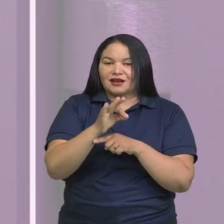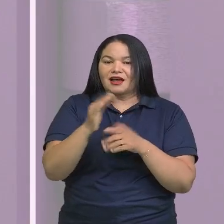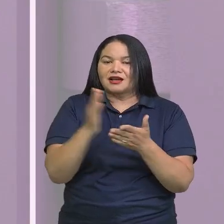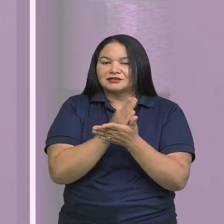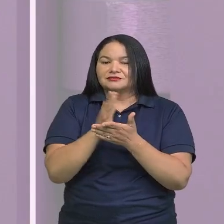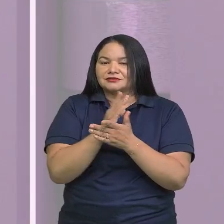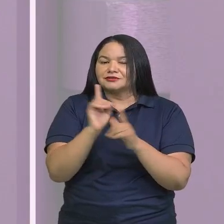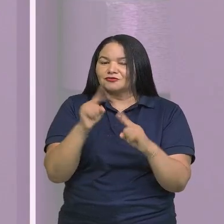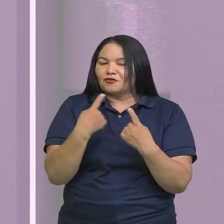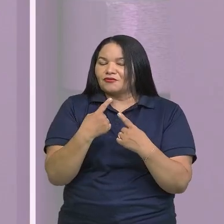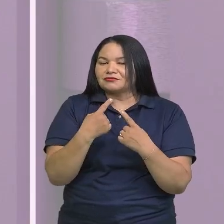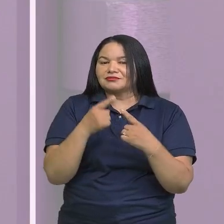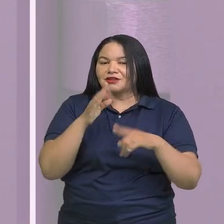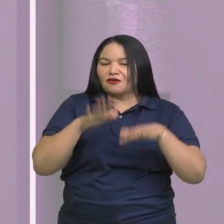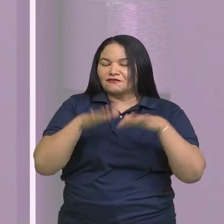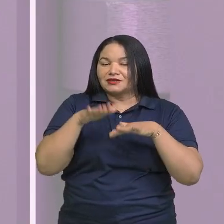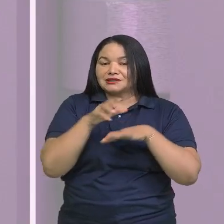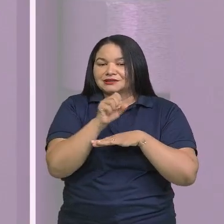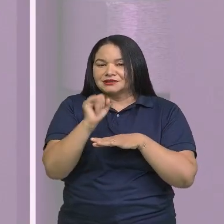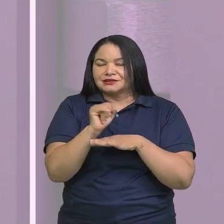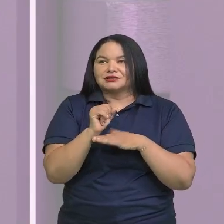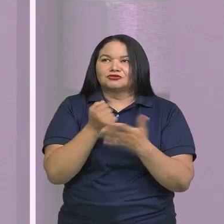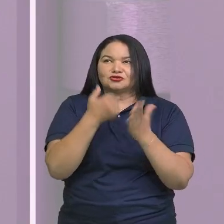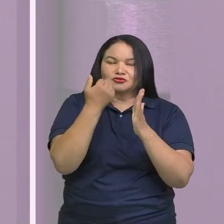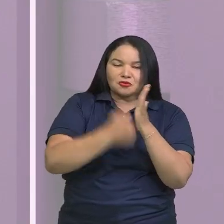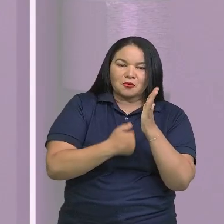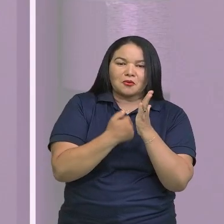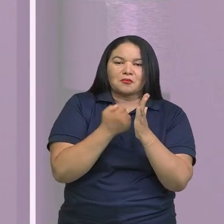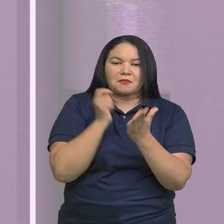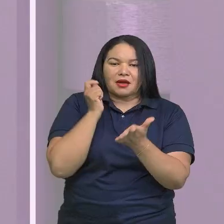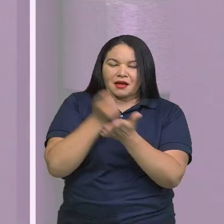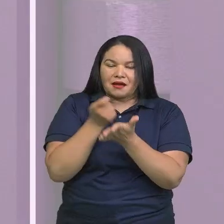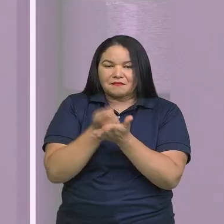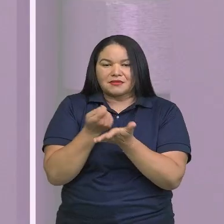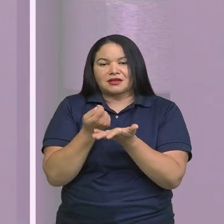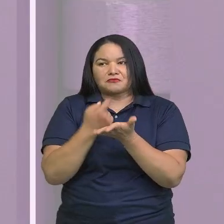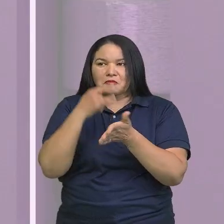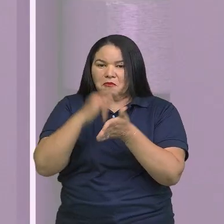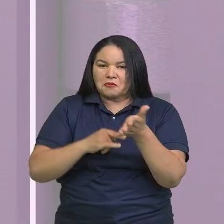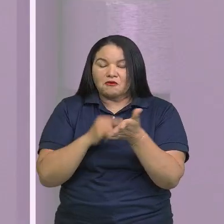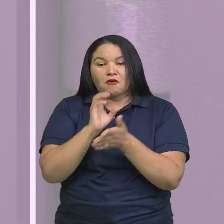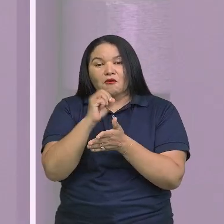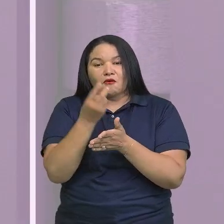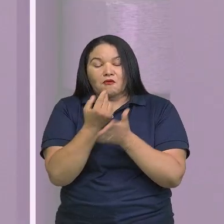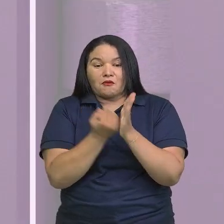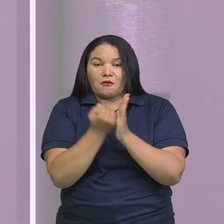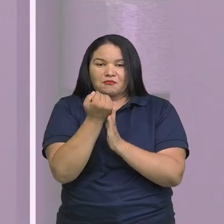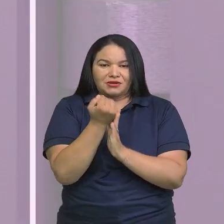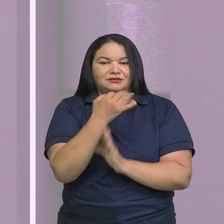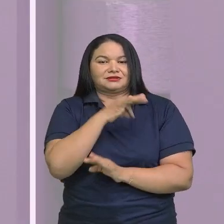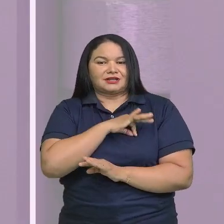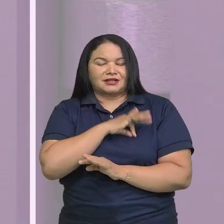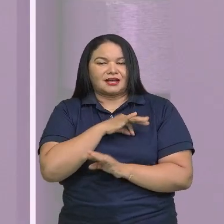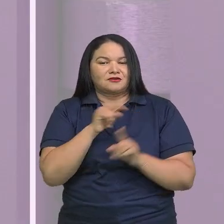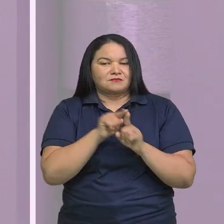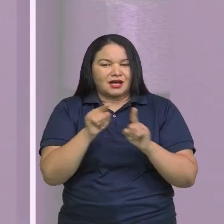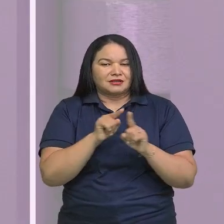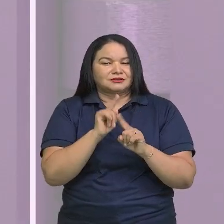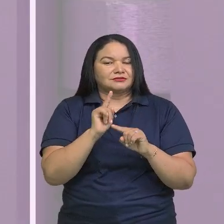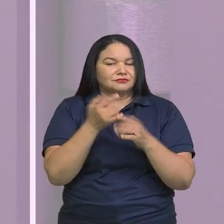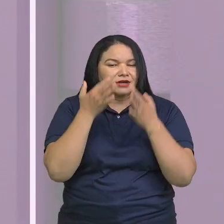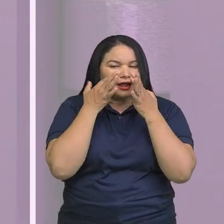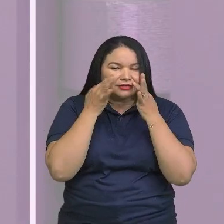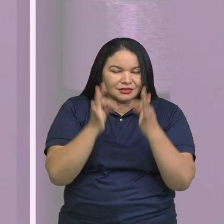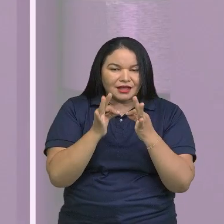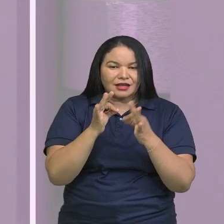Digamos que ela está a nosso favor quando tem um desconto ali no pagamento de uma conta, quando tem um aumento salarial, não é? Por aí vai. Mas esteja aí muito